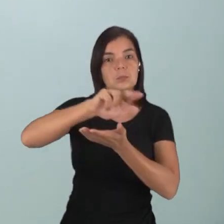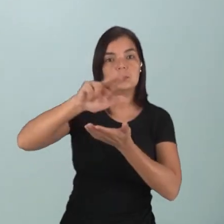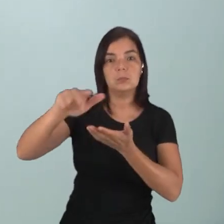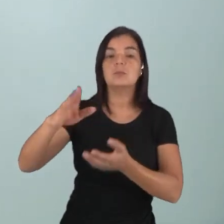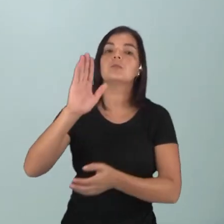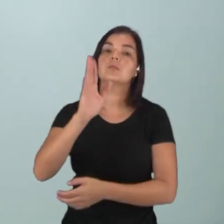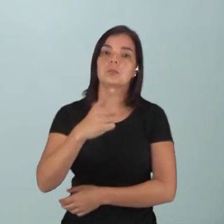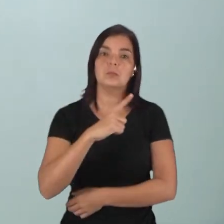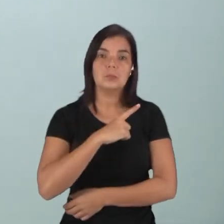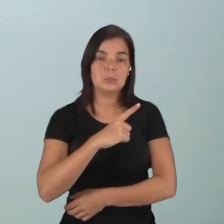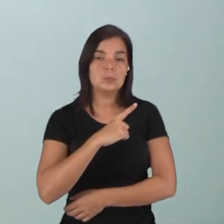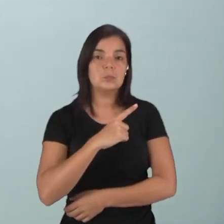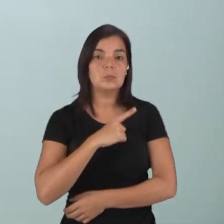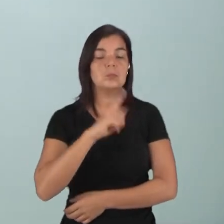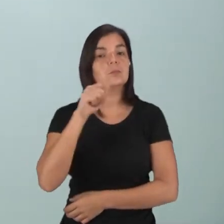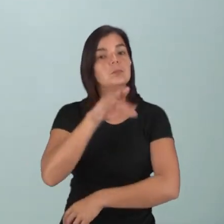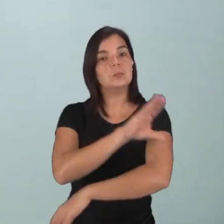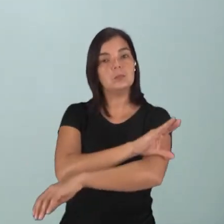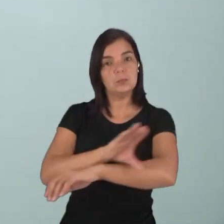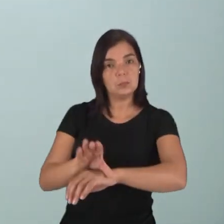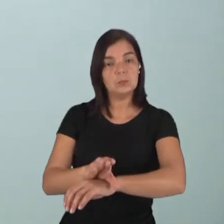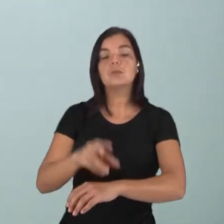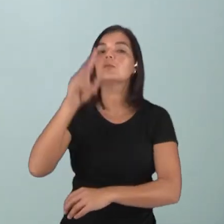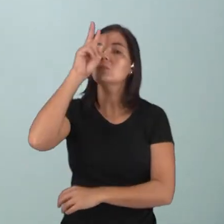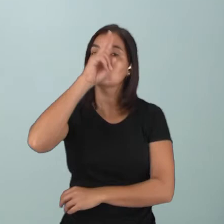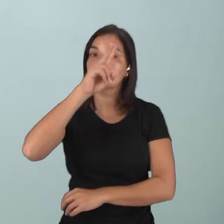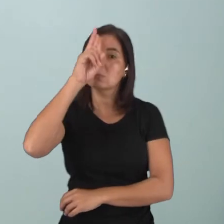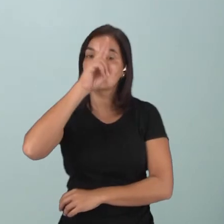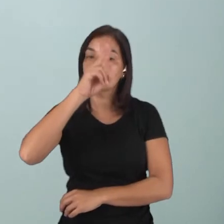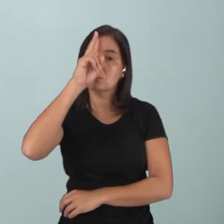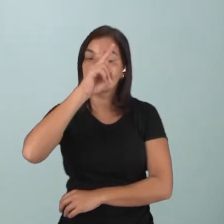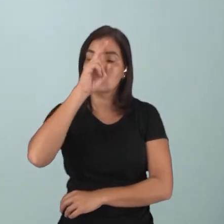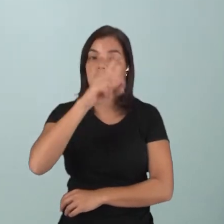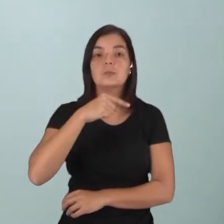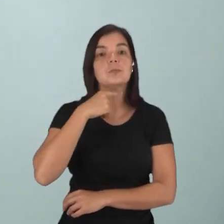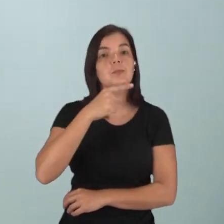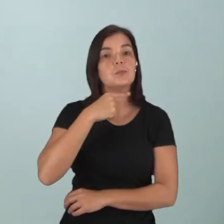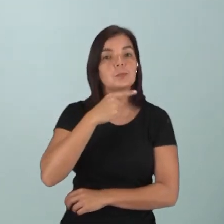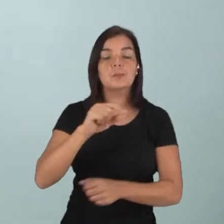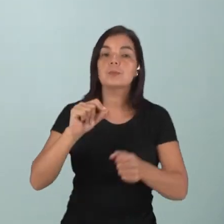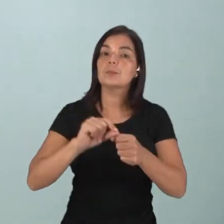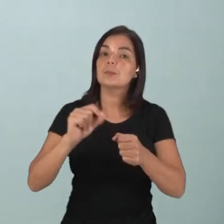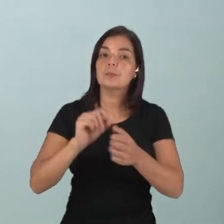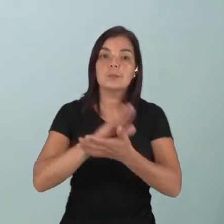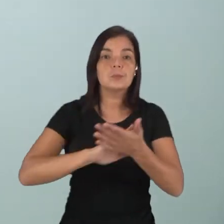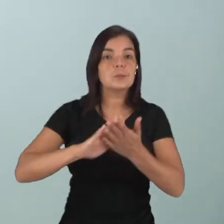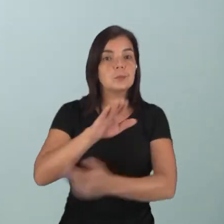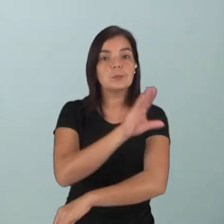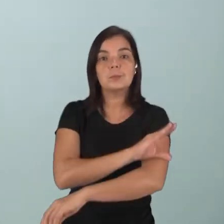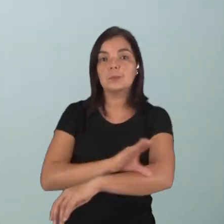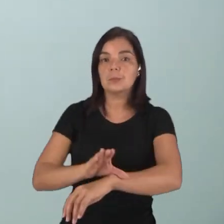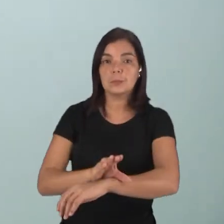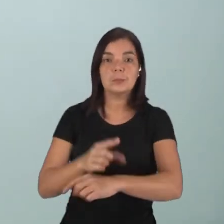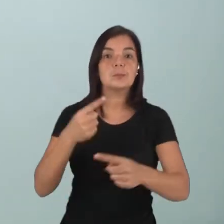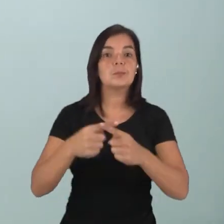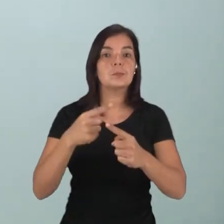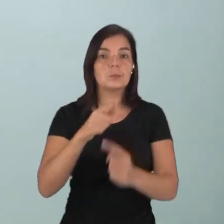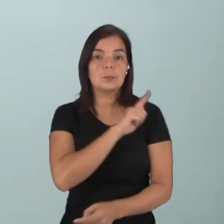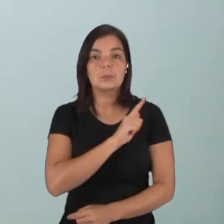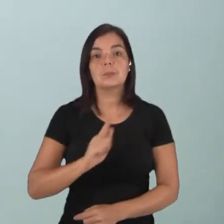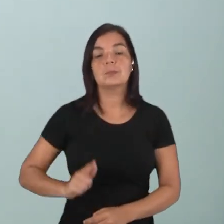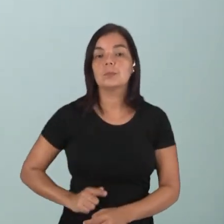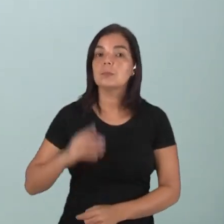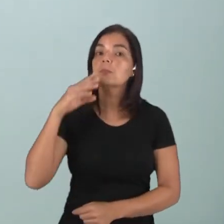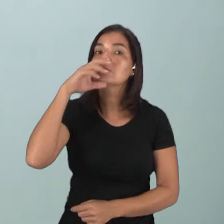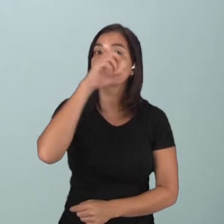já existe, é cultural, é histórica, está aqui, ninguém vai desfazer da sua cultura, porque o governo,